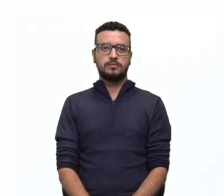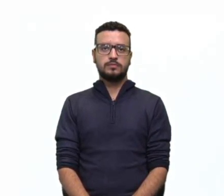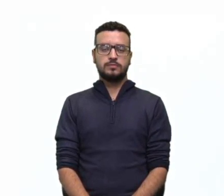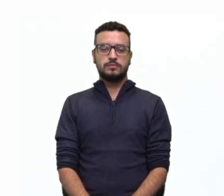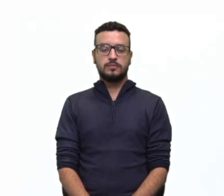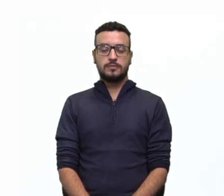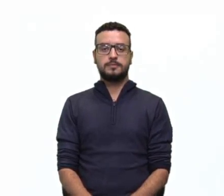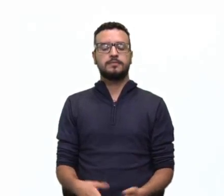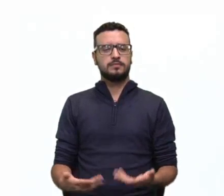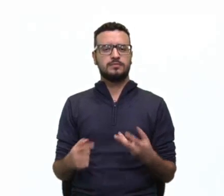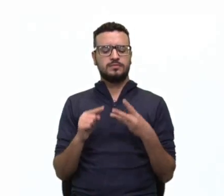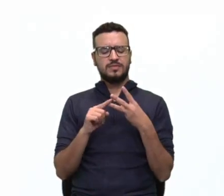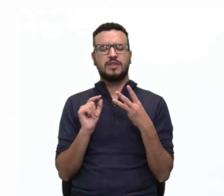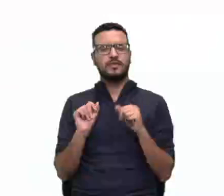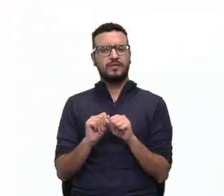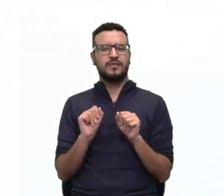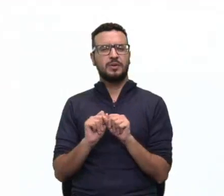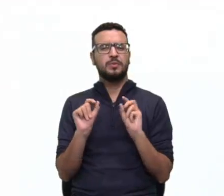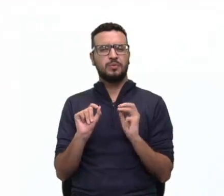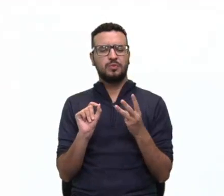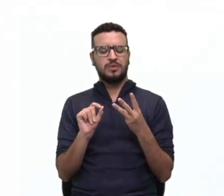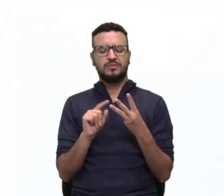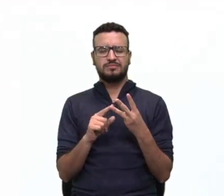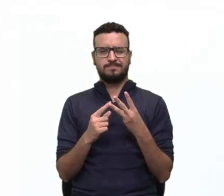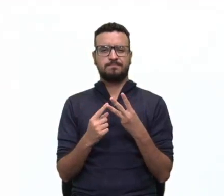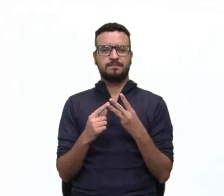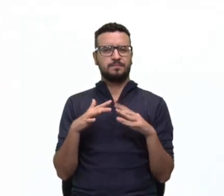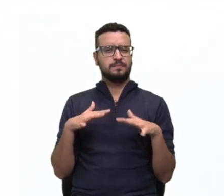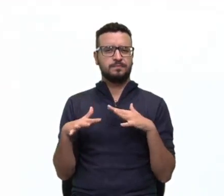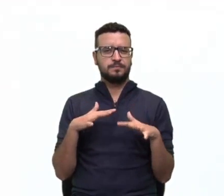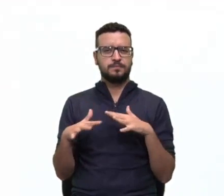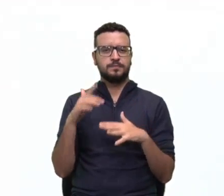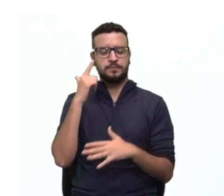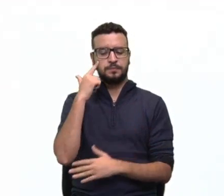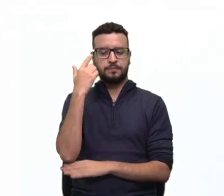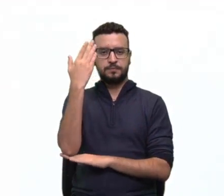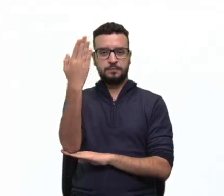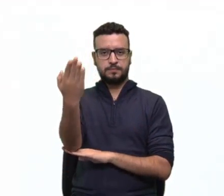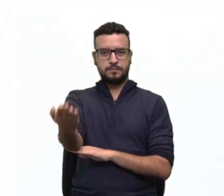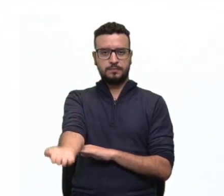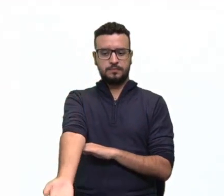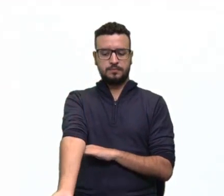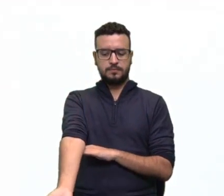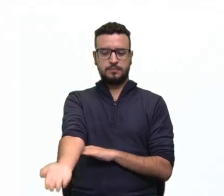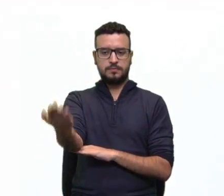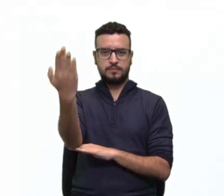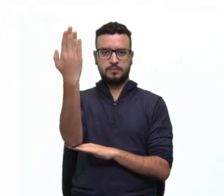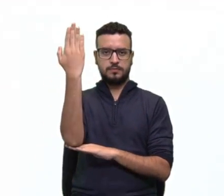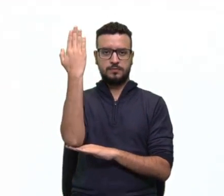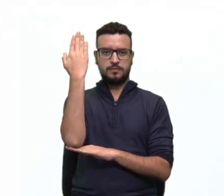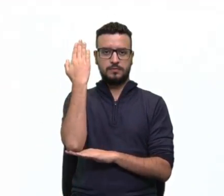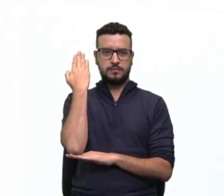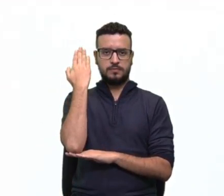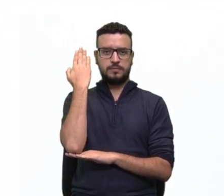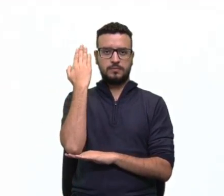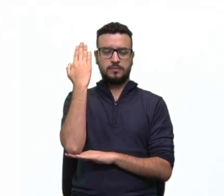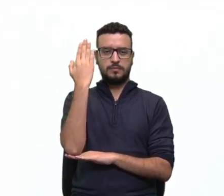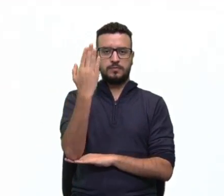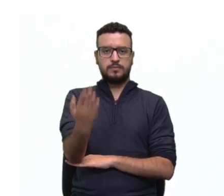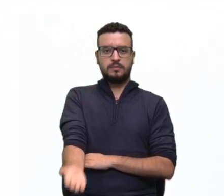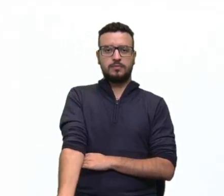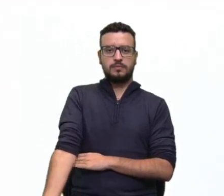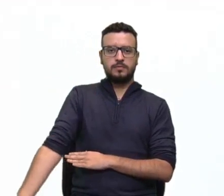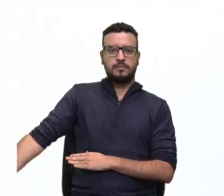Triaxial. O que faz a triaxial, pessoal? Ela faz a flexão, ela faz a extensão, ela faz a abdução